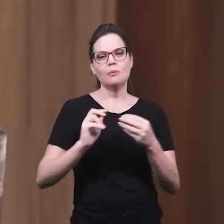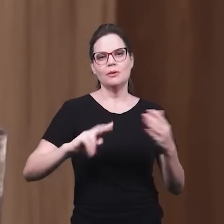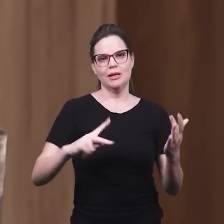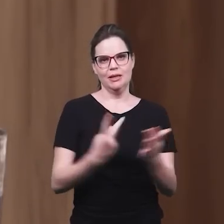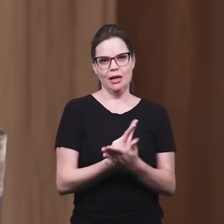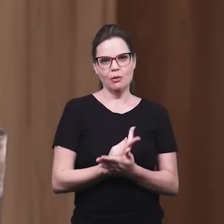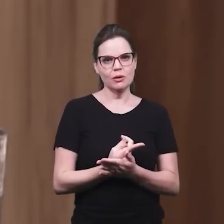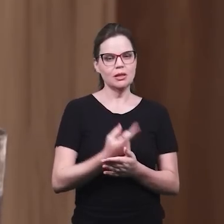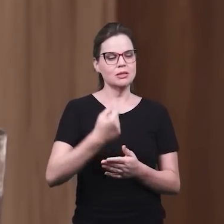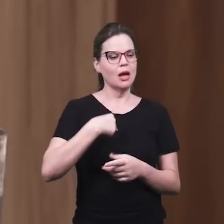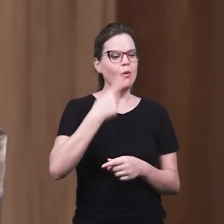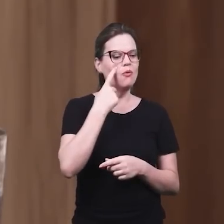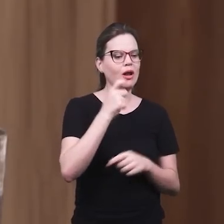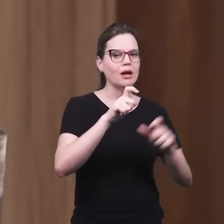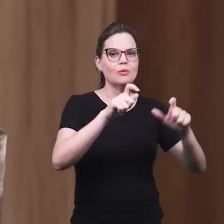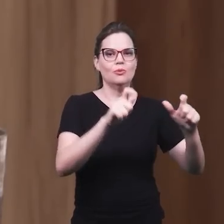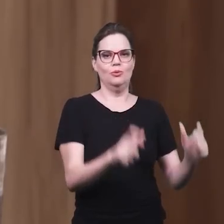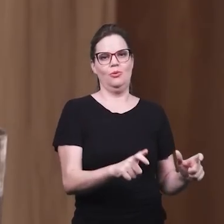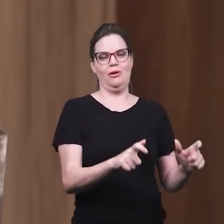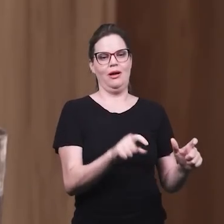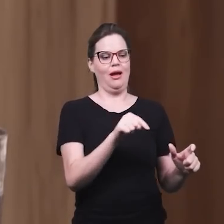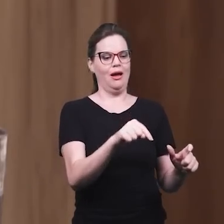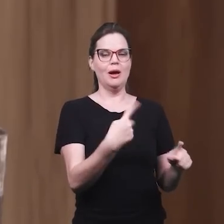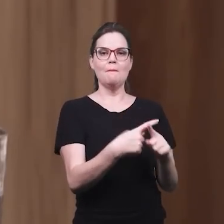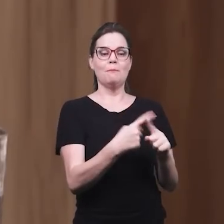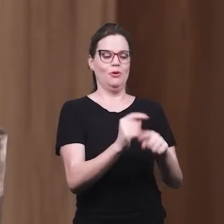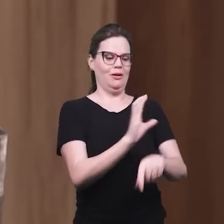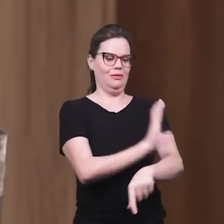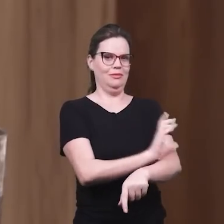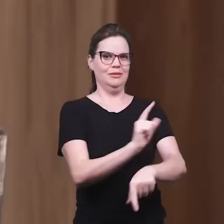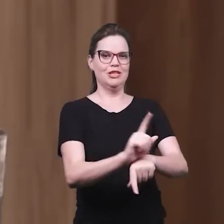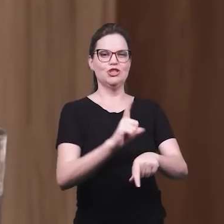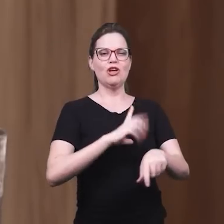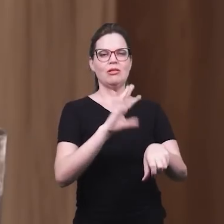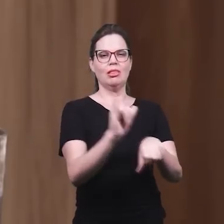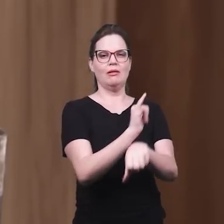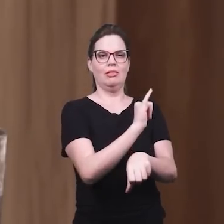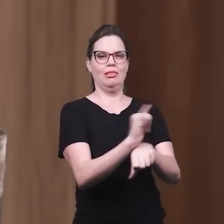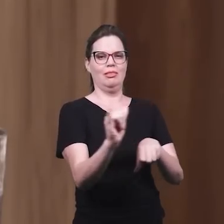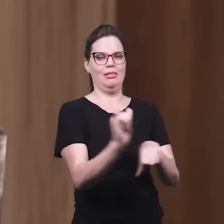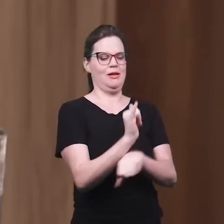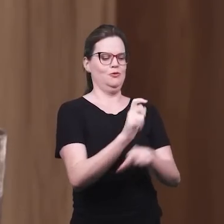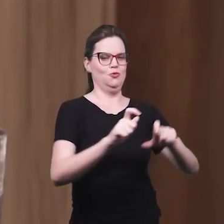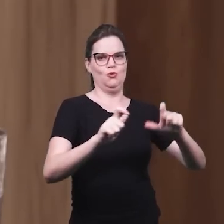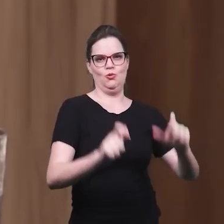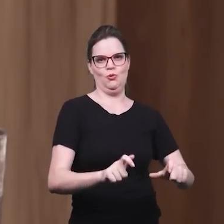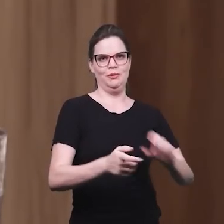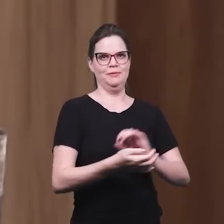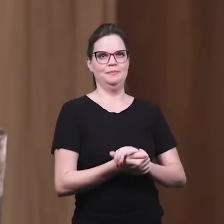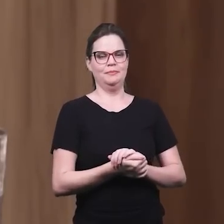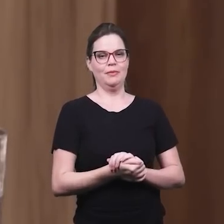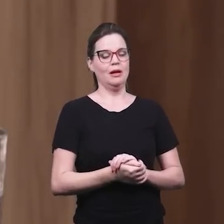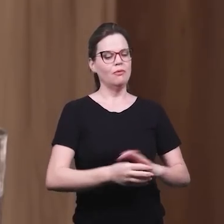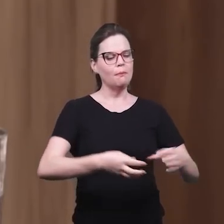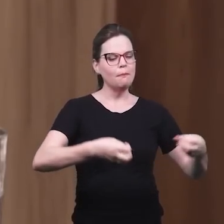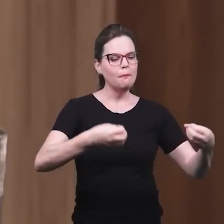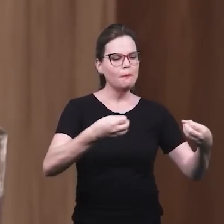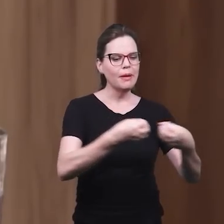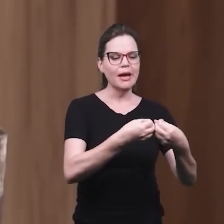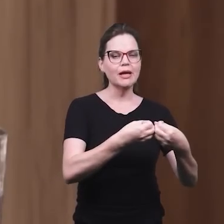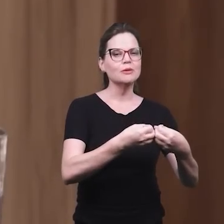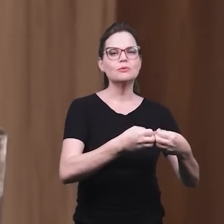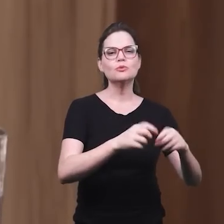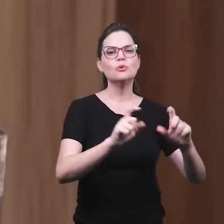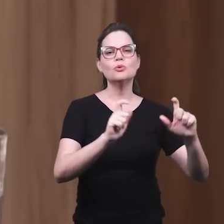gentios é a localização estratégica dessa cidade. A cidade ela estava situada em um ponto de